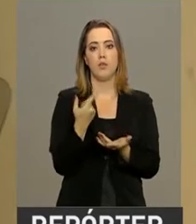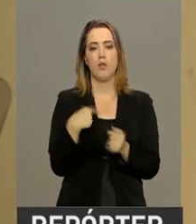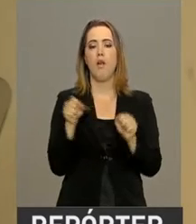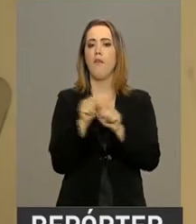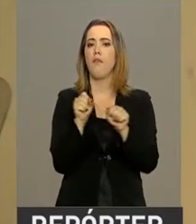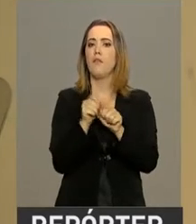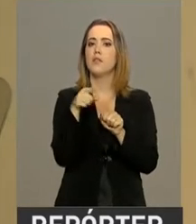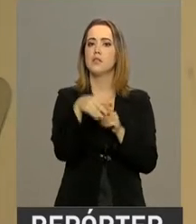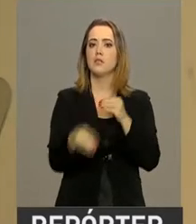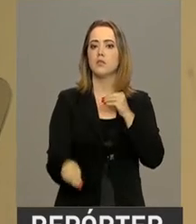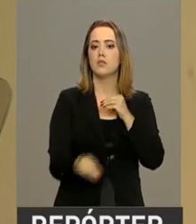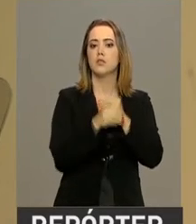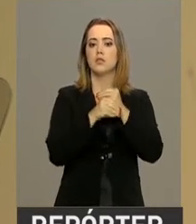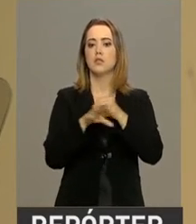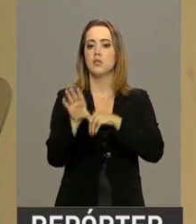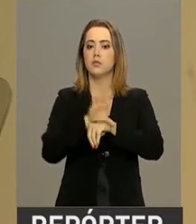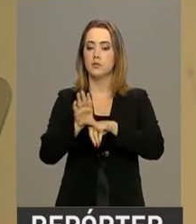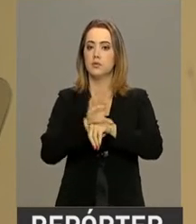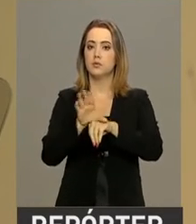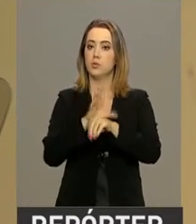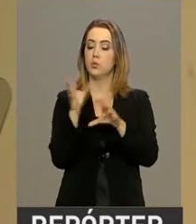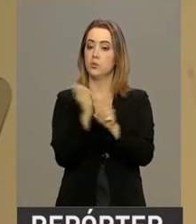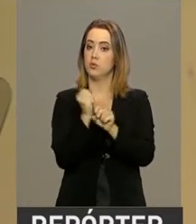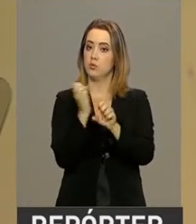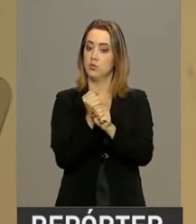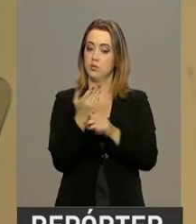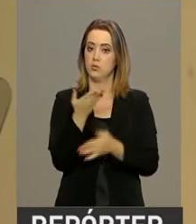fazê-lo, podem examinar o orçamento,